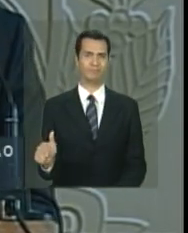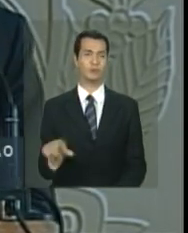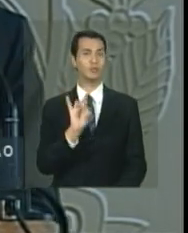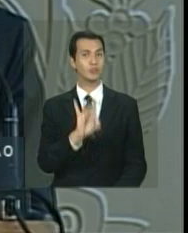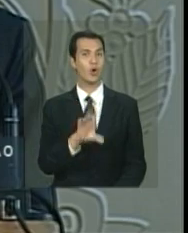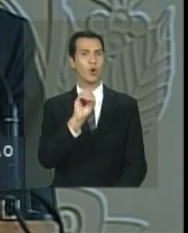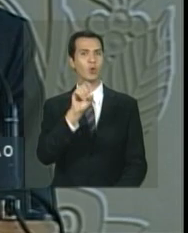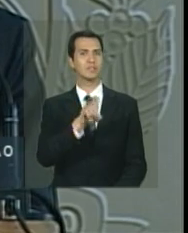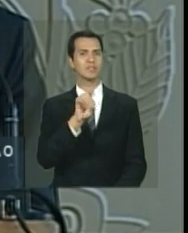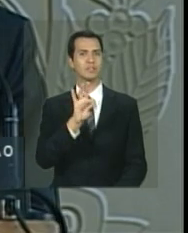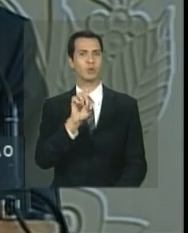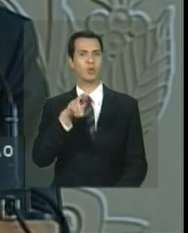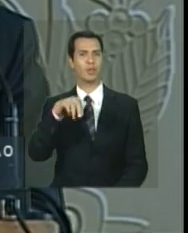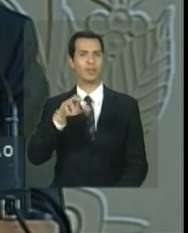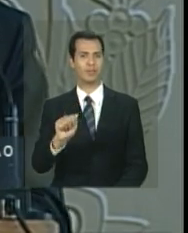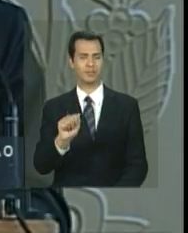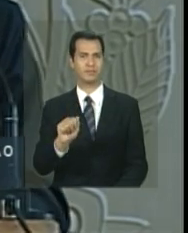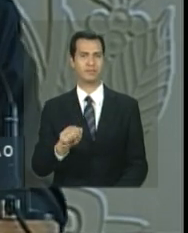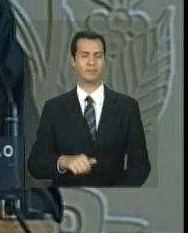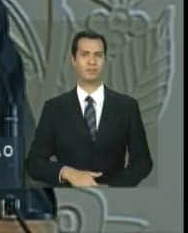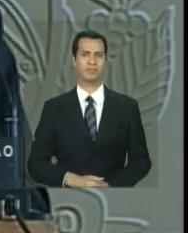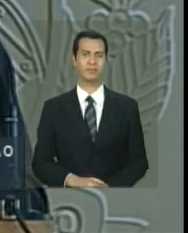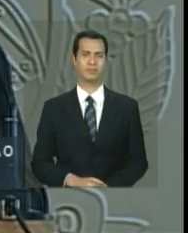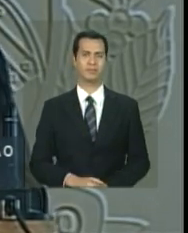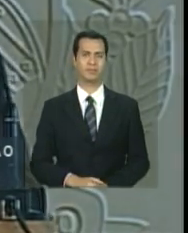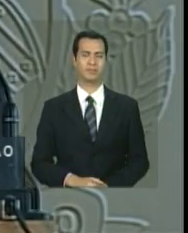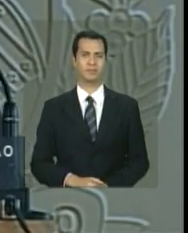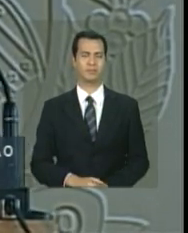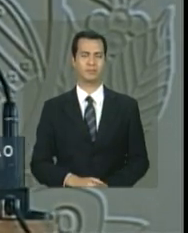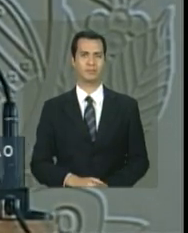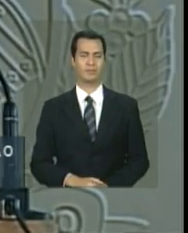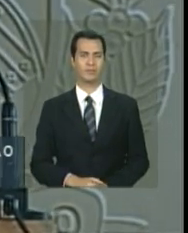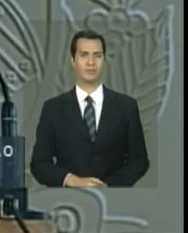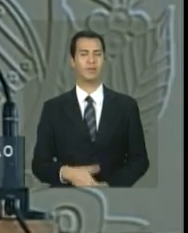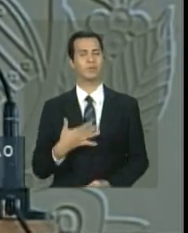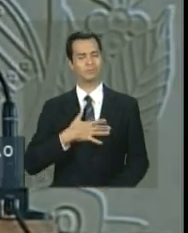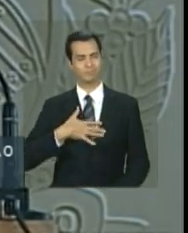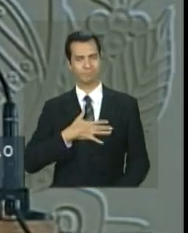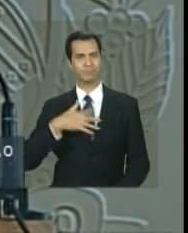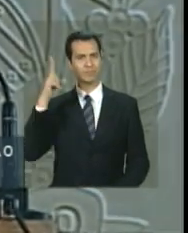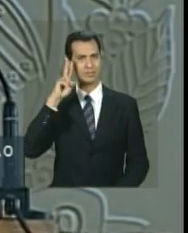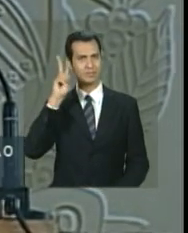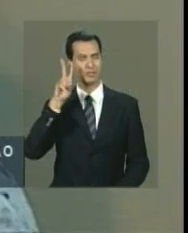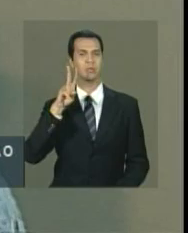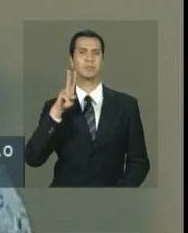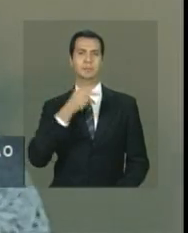Com carinho, lembramos do nosso querido José de Alencar.